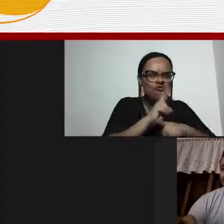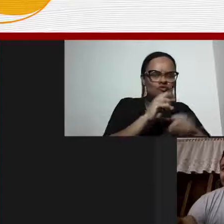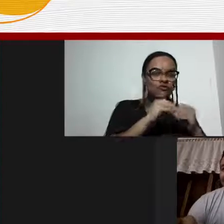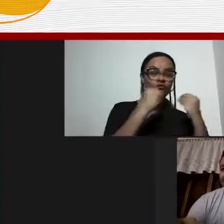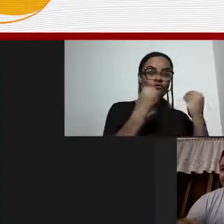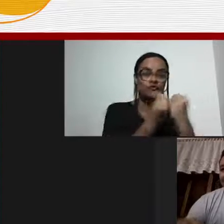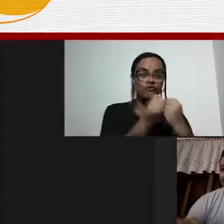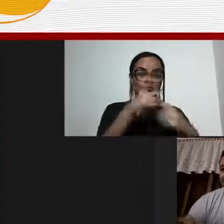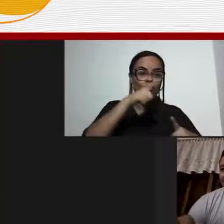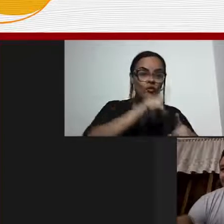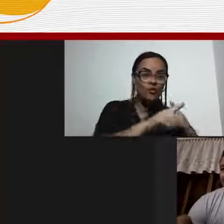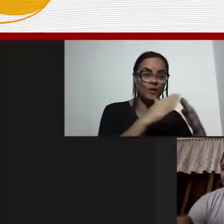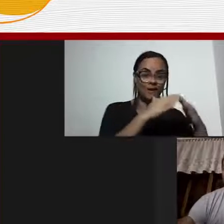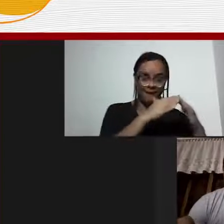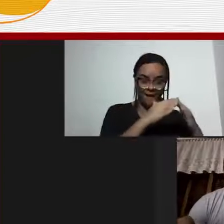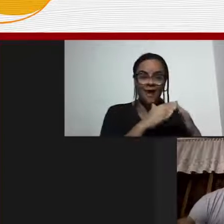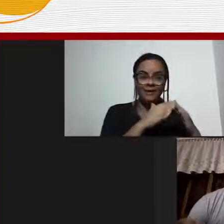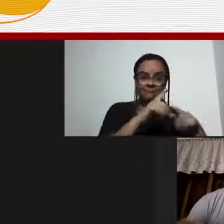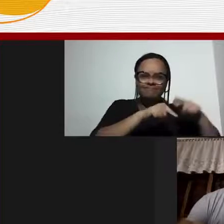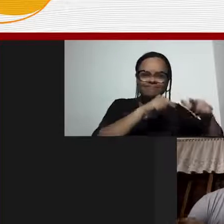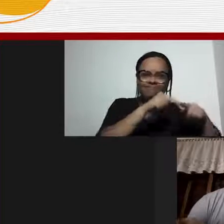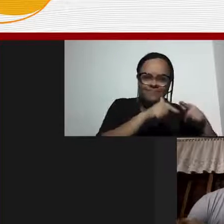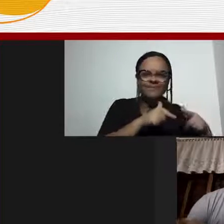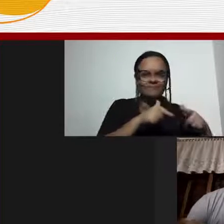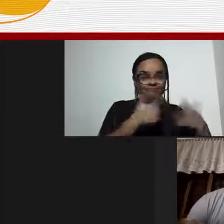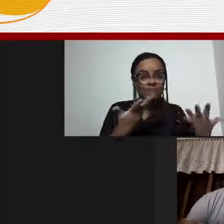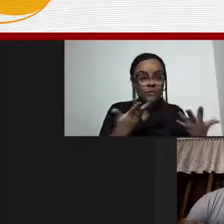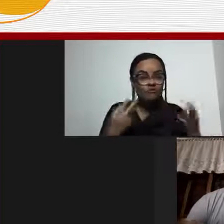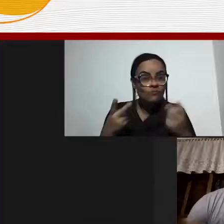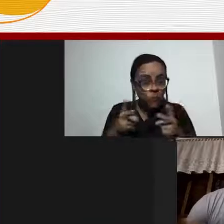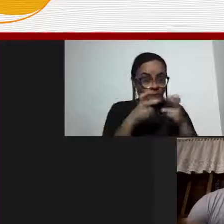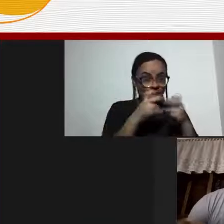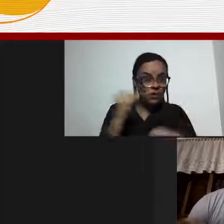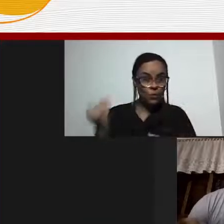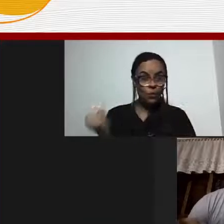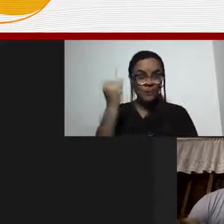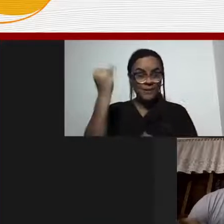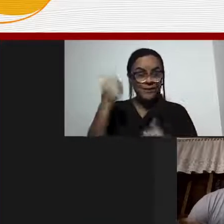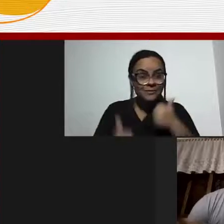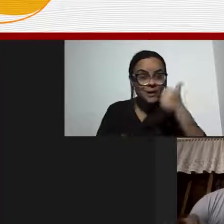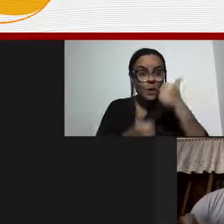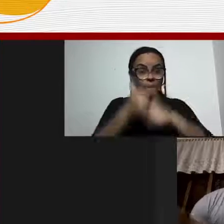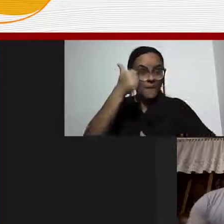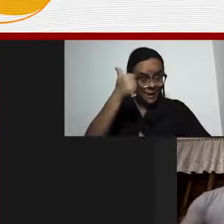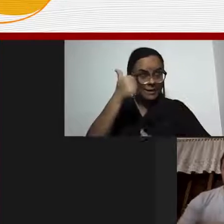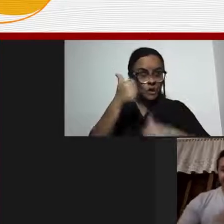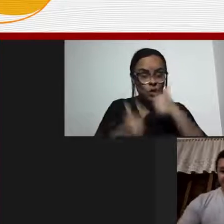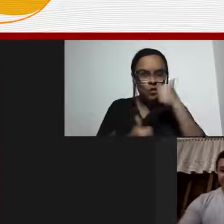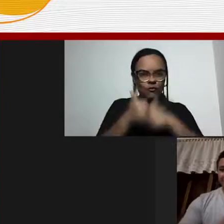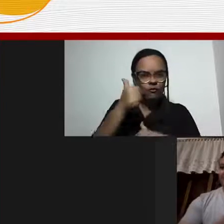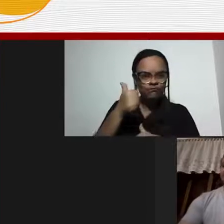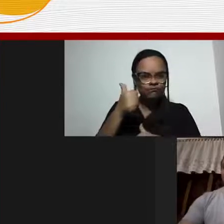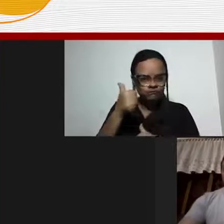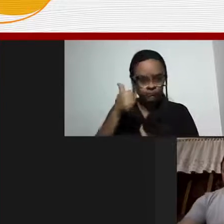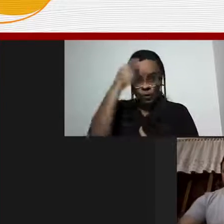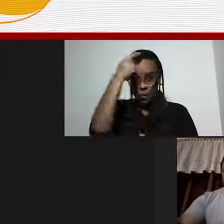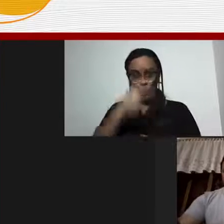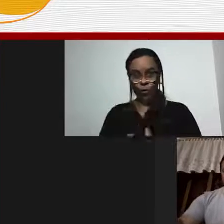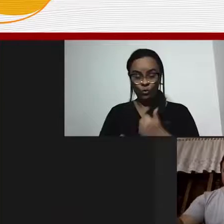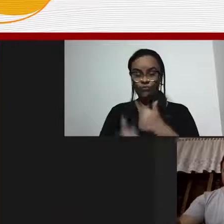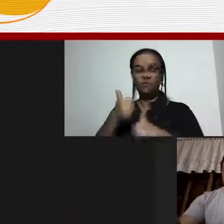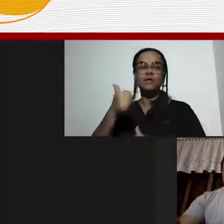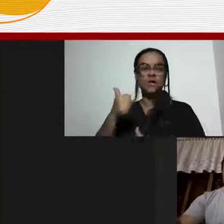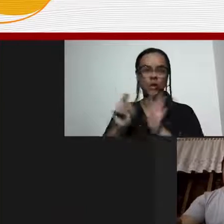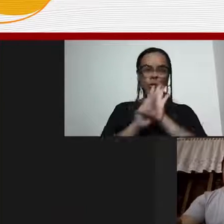casa, trabalhador. E aí você vê a importância da sua imagem, da sua figura como atleta,